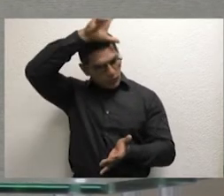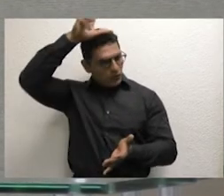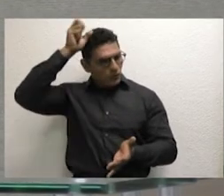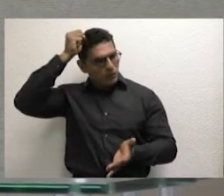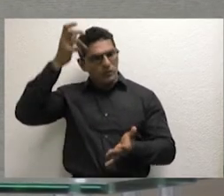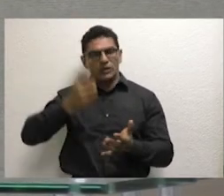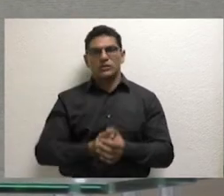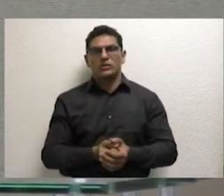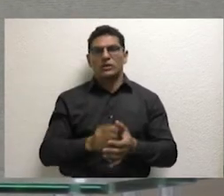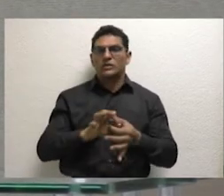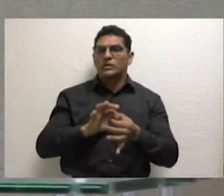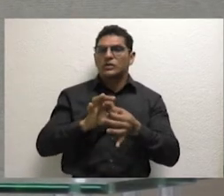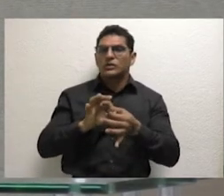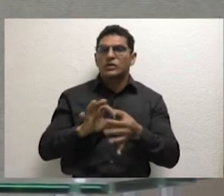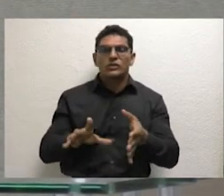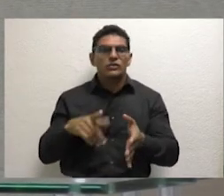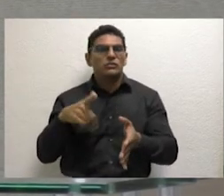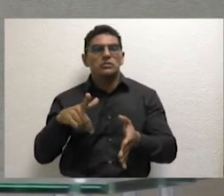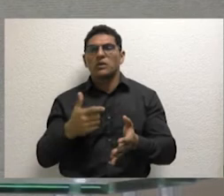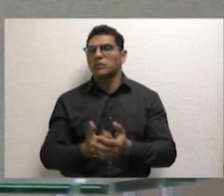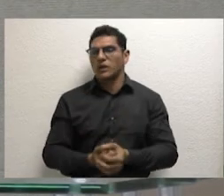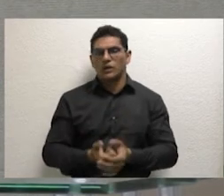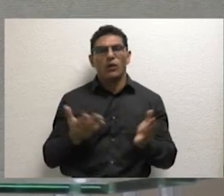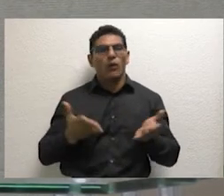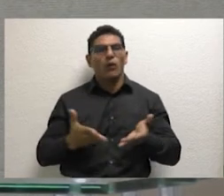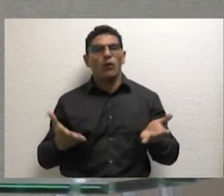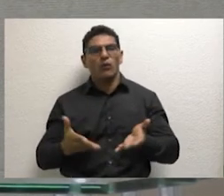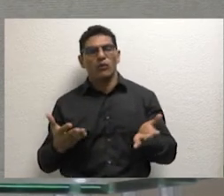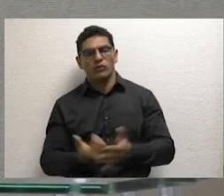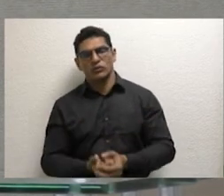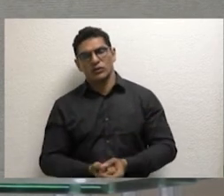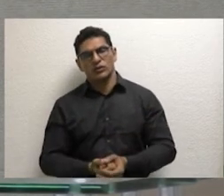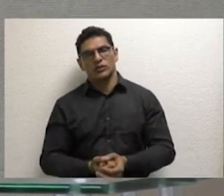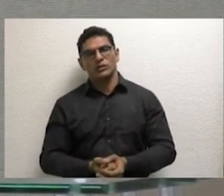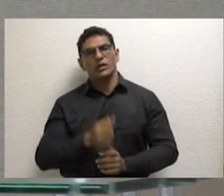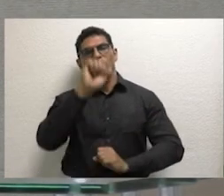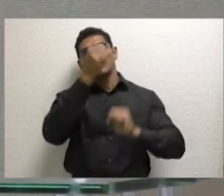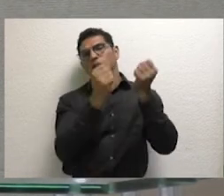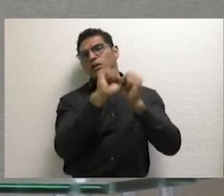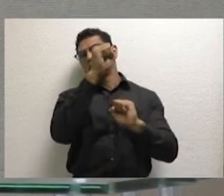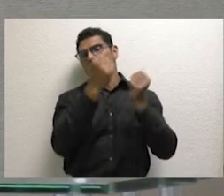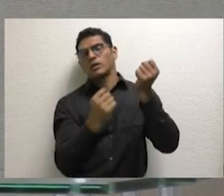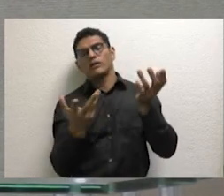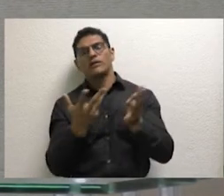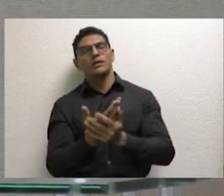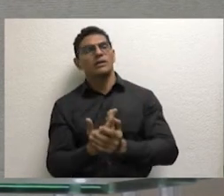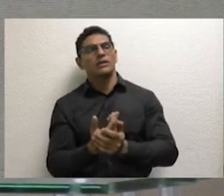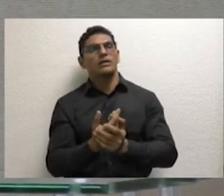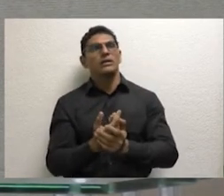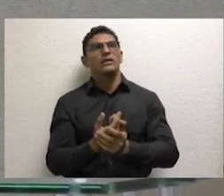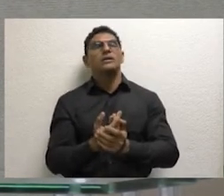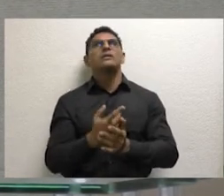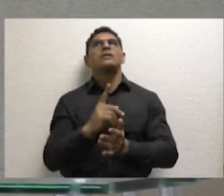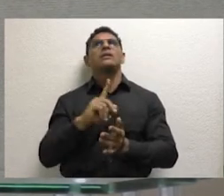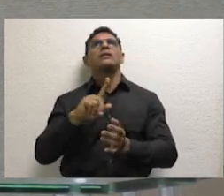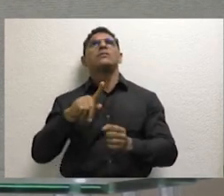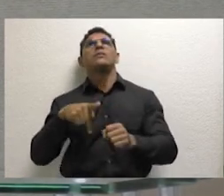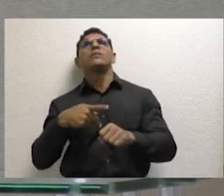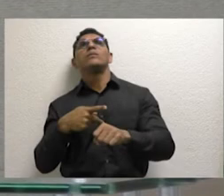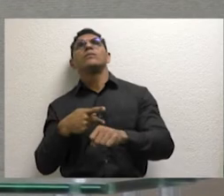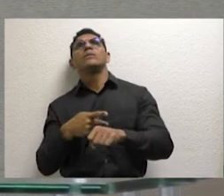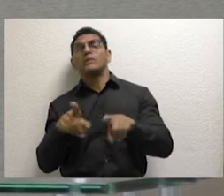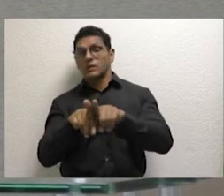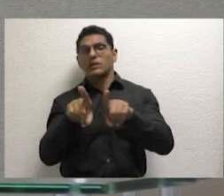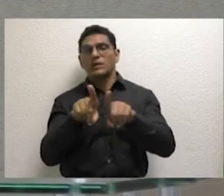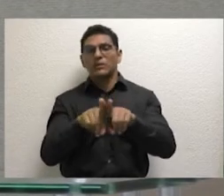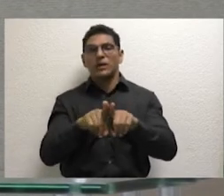deixou de ter com o modelo tem uma outra coisa que o deputado Serafim fala